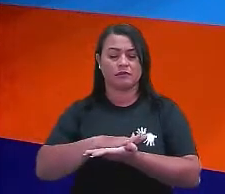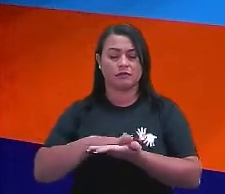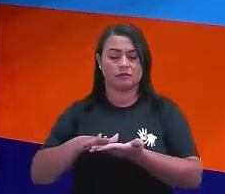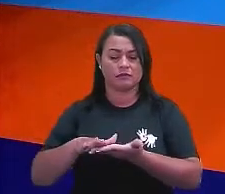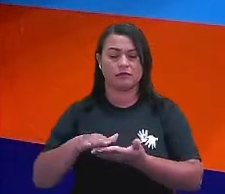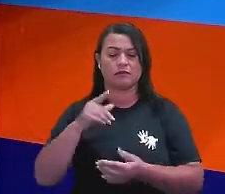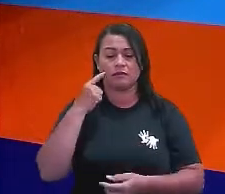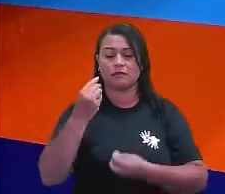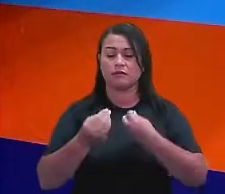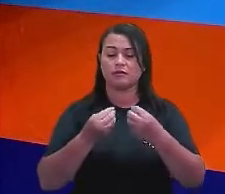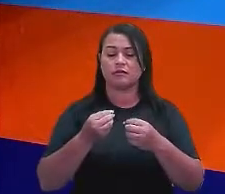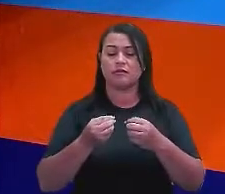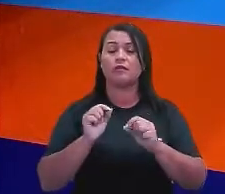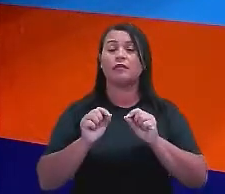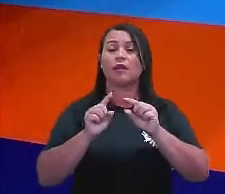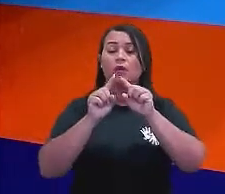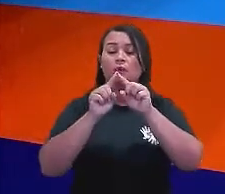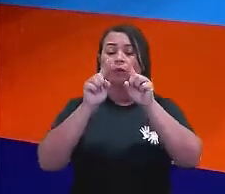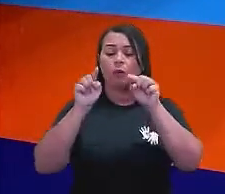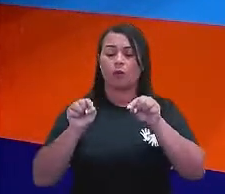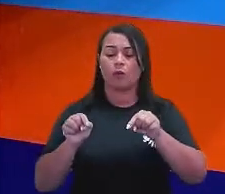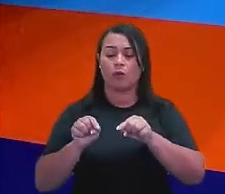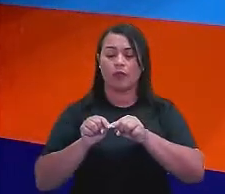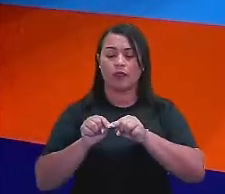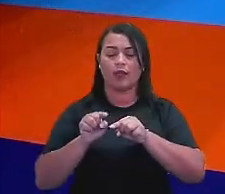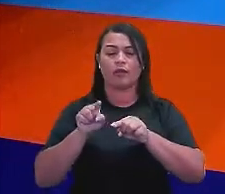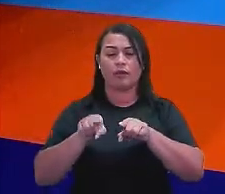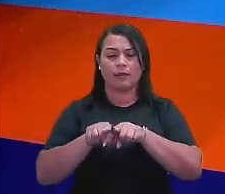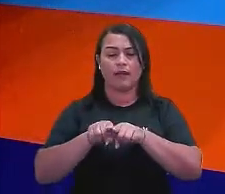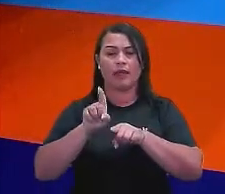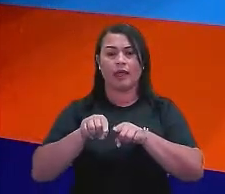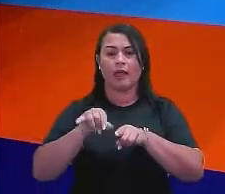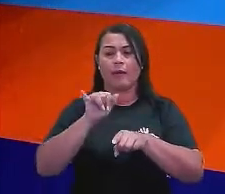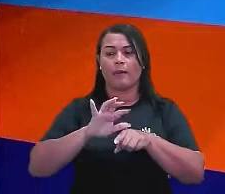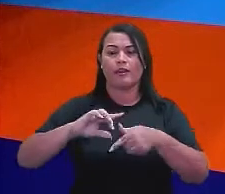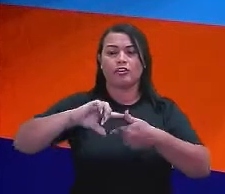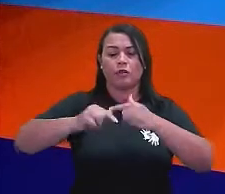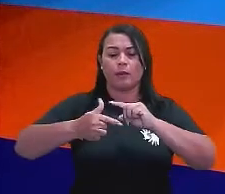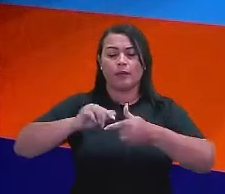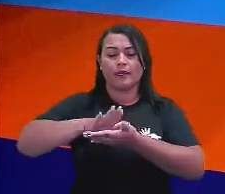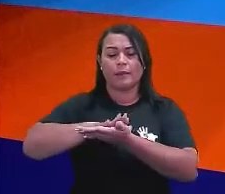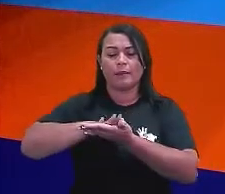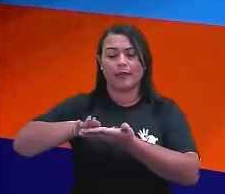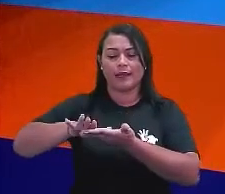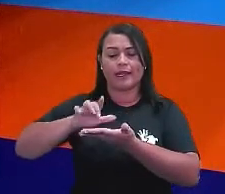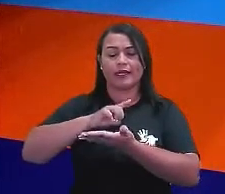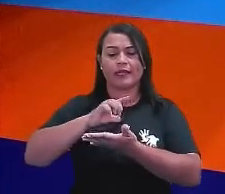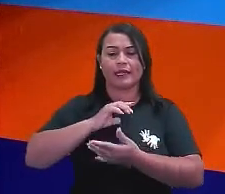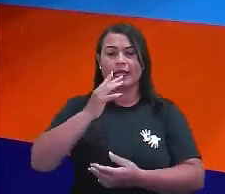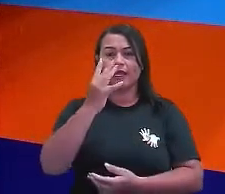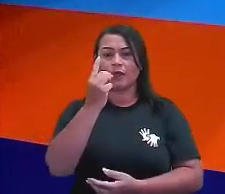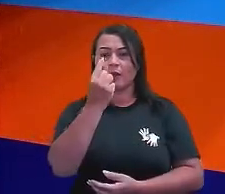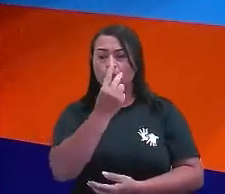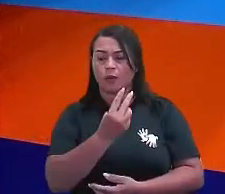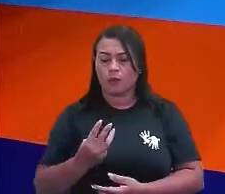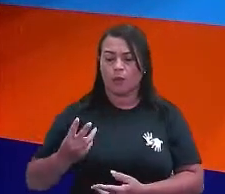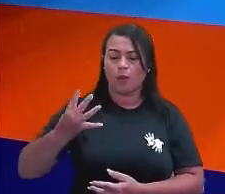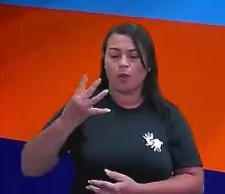o que é um quadrado? É uma figura geométrica plana que possui 4 lados congruentes, ou